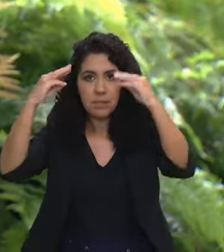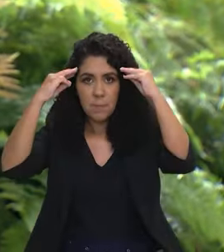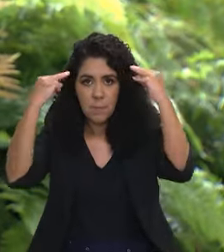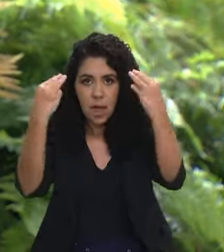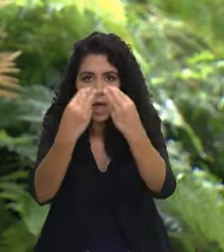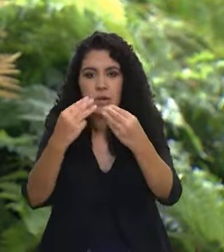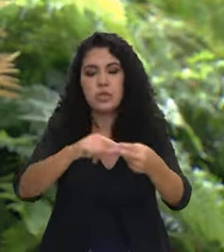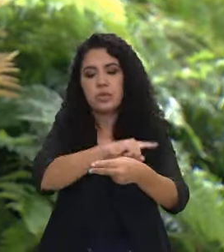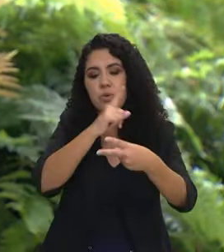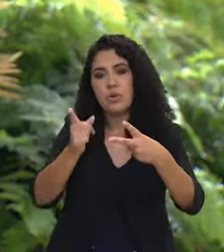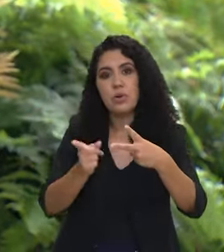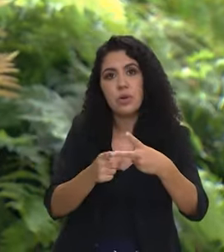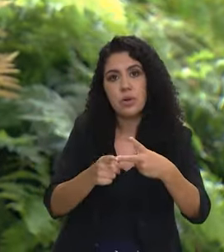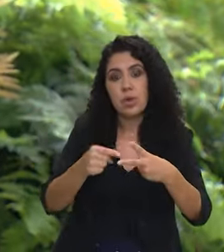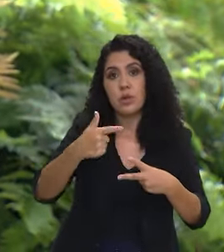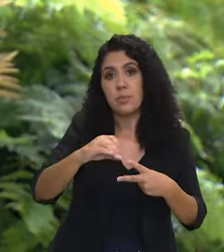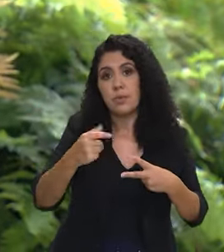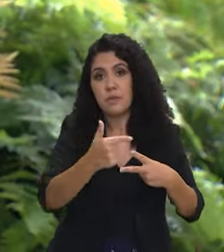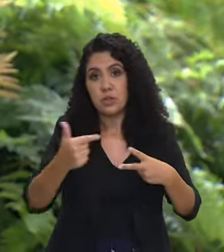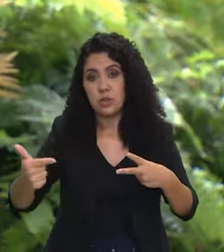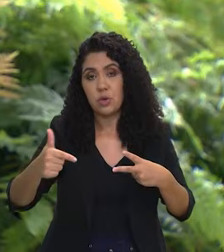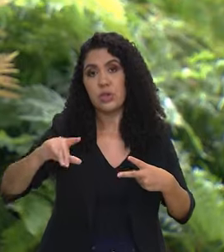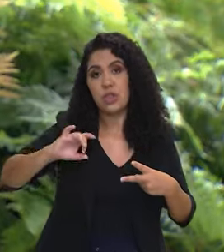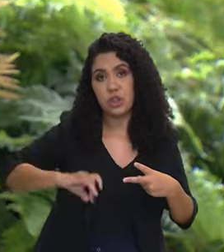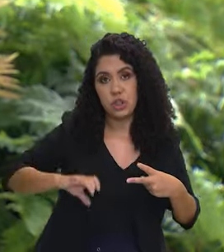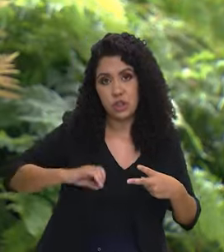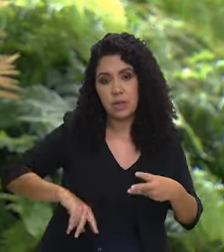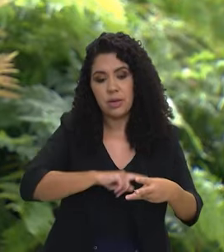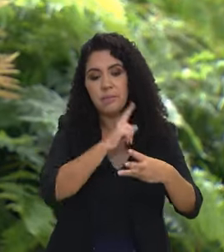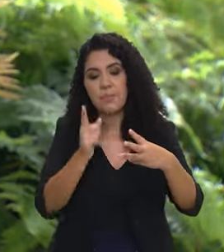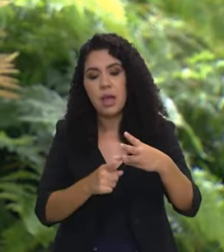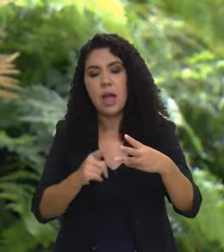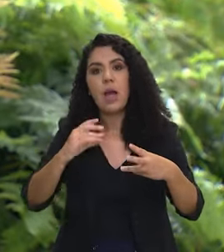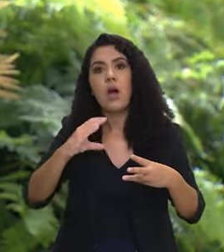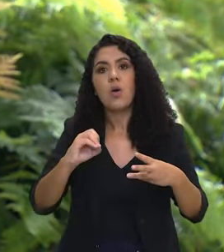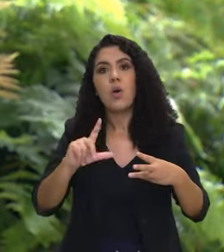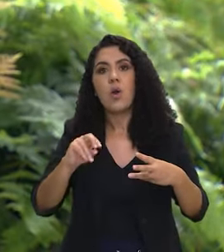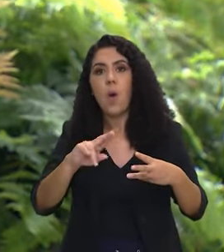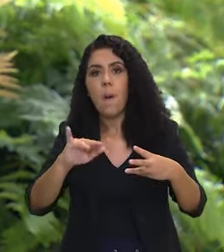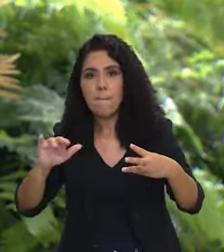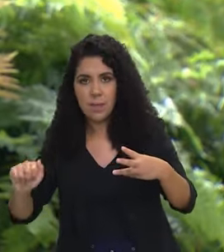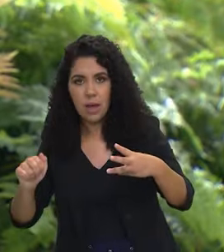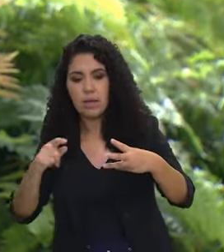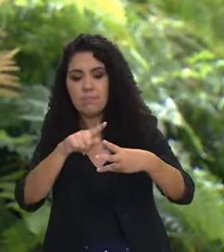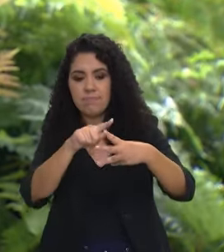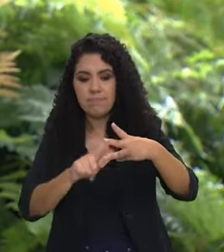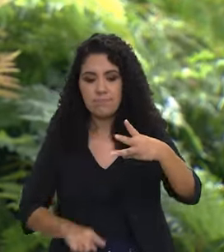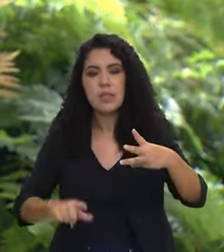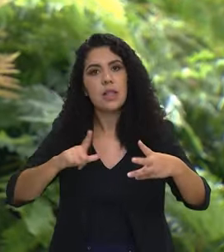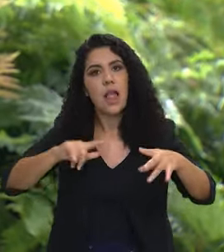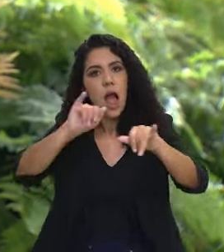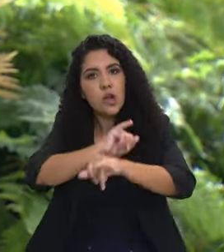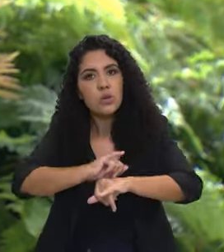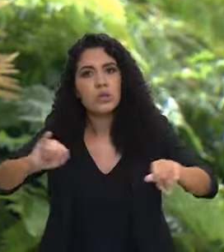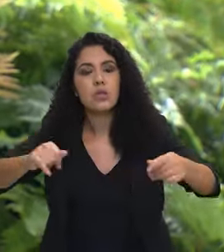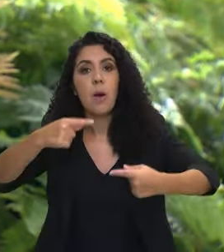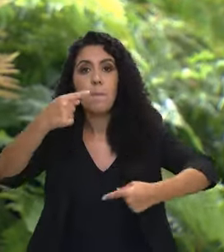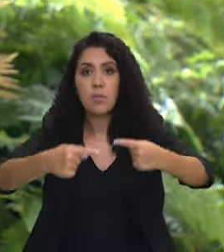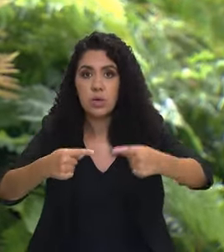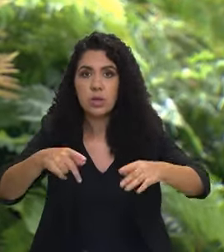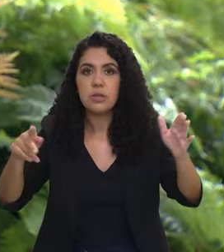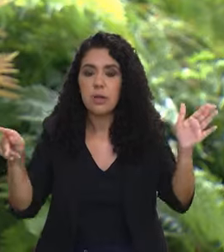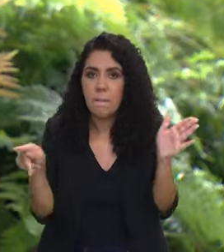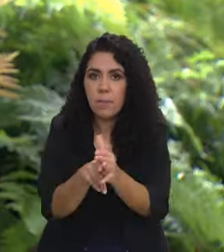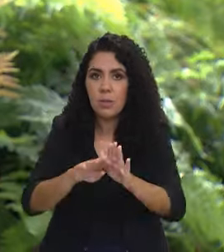Chile em 2022, agora a Colômbia, são países que anunciam a adoção de políticas externas